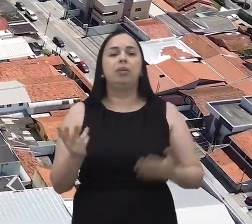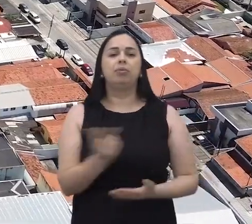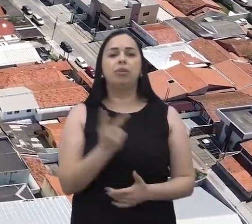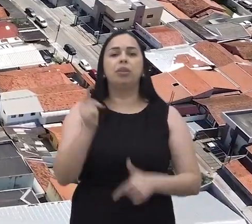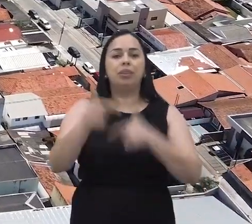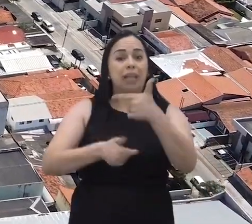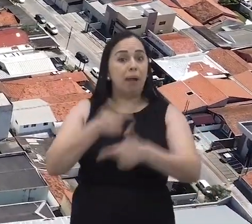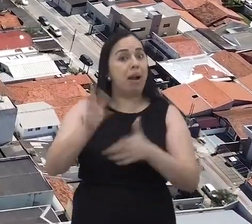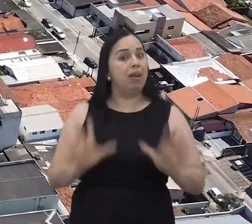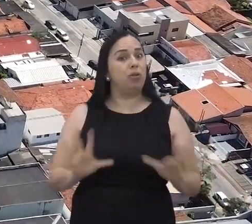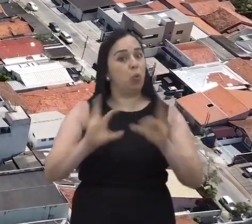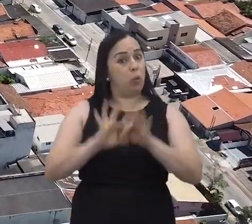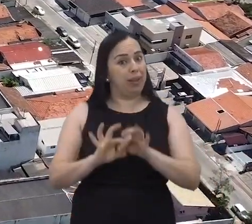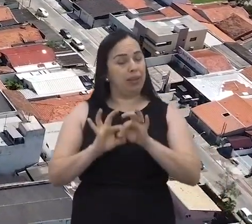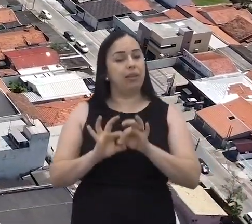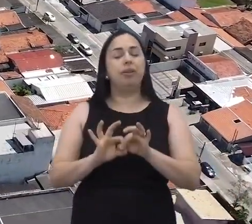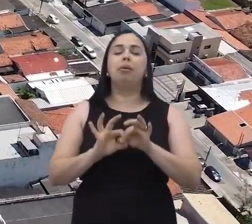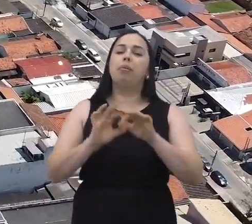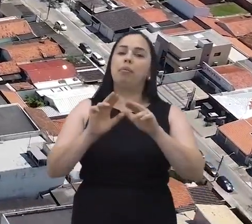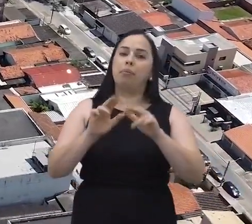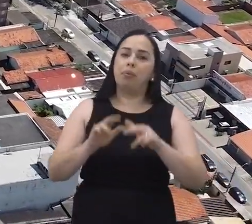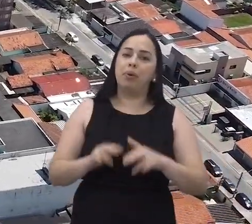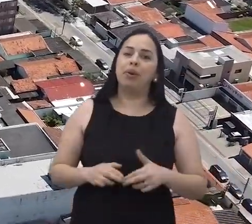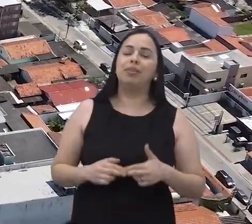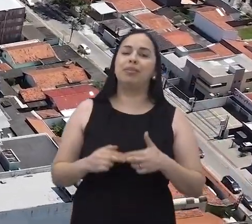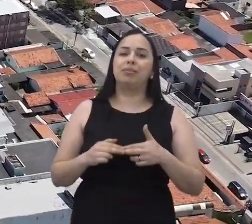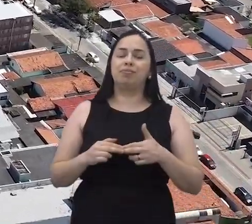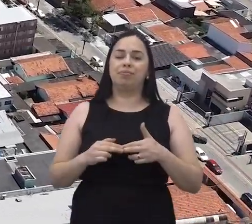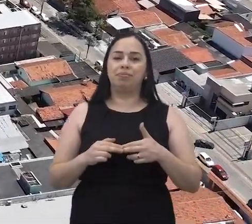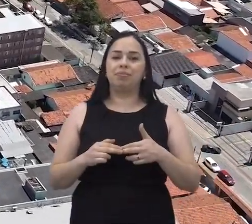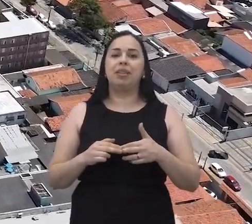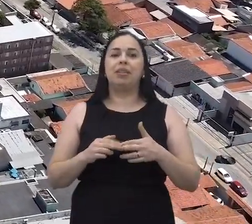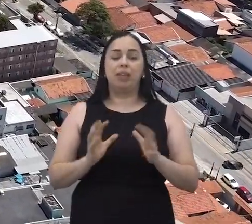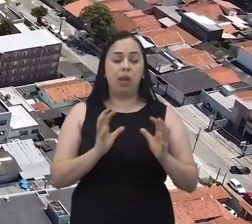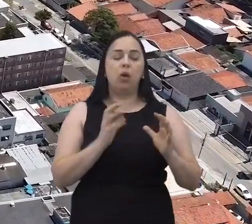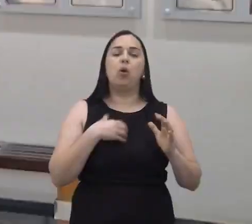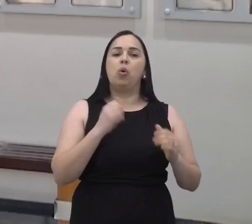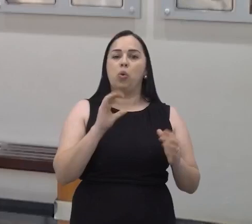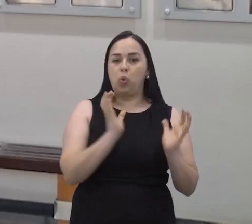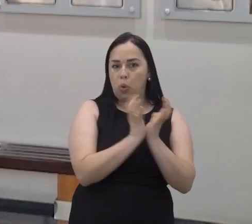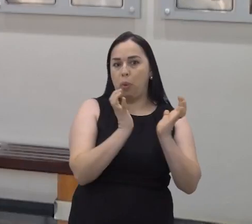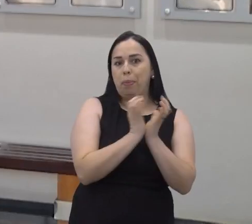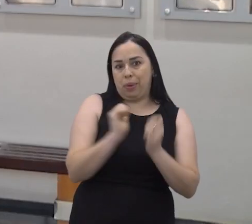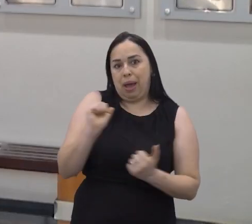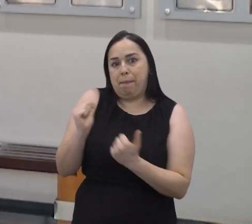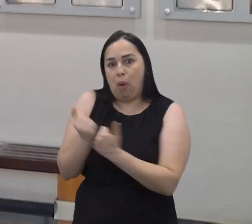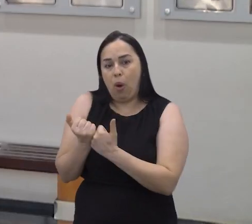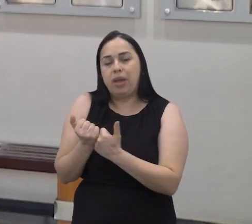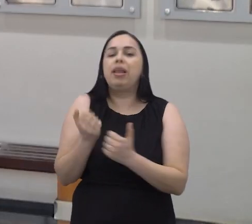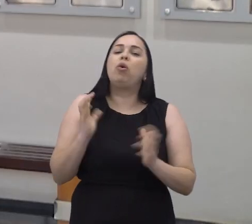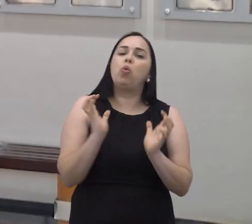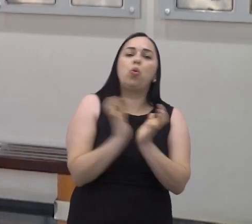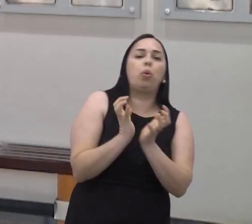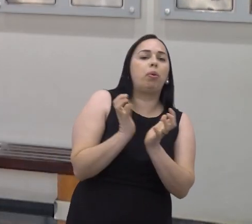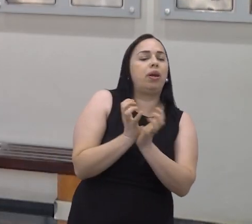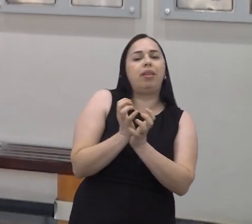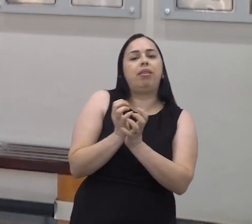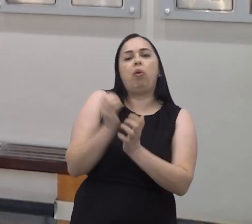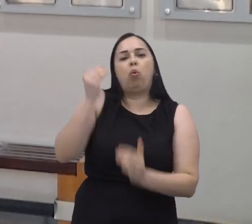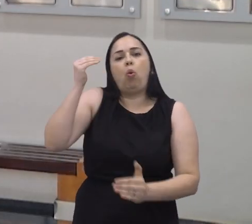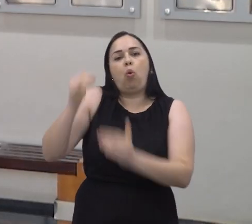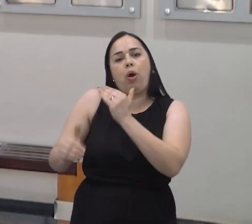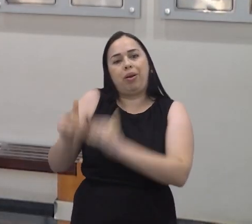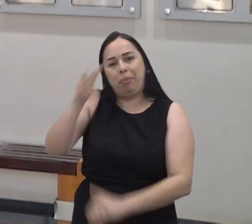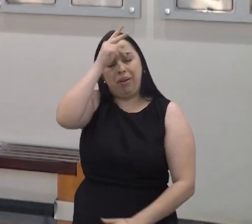Esse trabalho é feito em conjunto. E é aí que surgem as bases. Fazer política é conversar o tempo todo, fazer